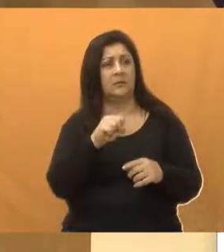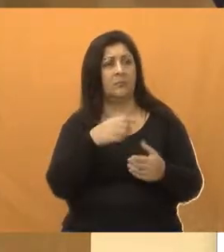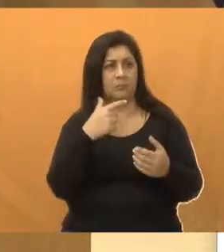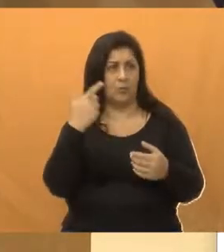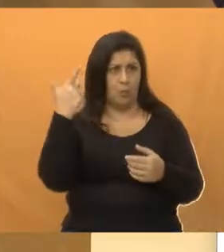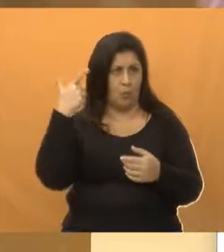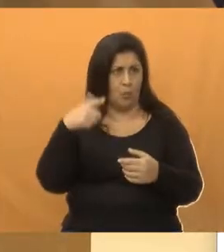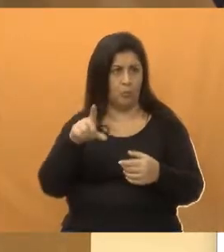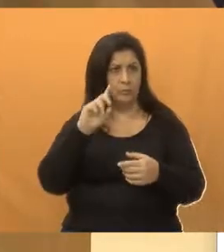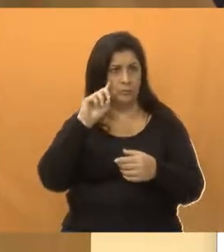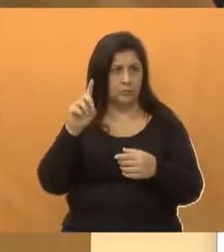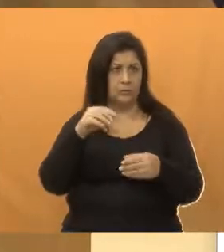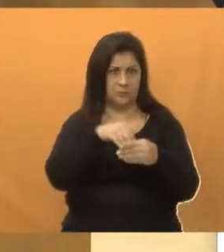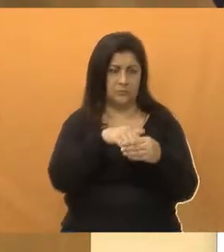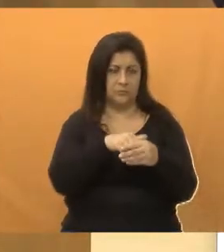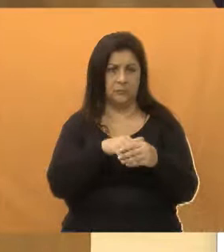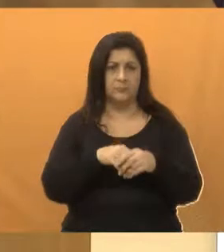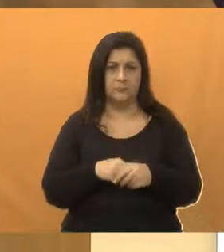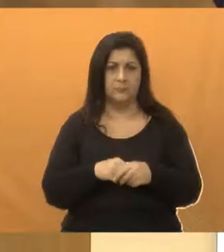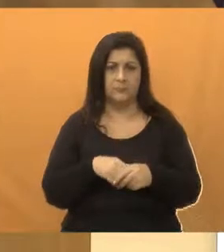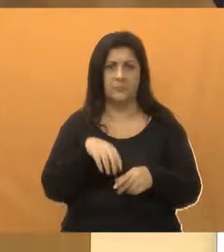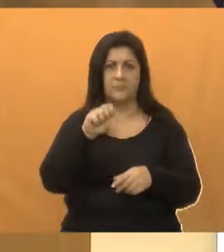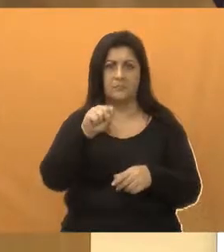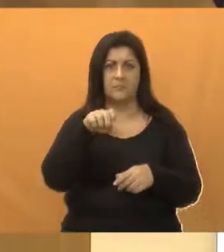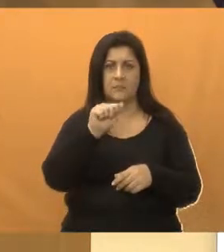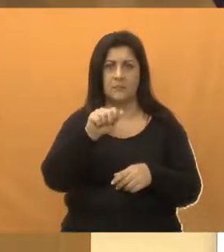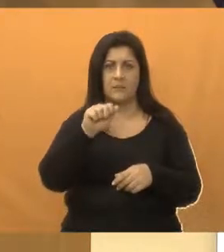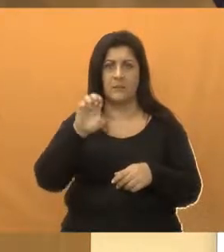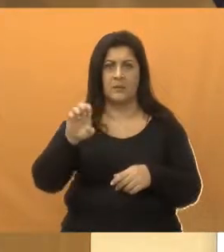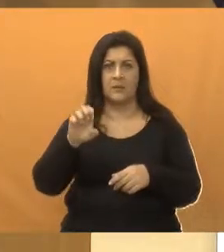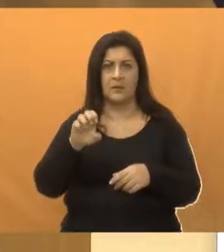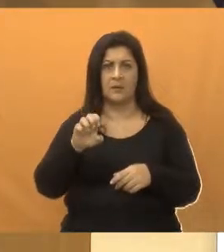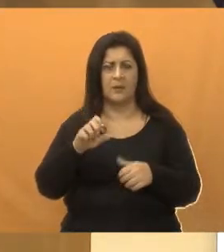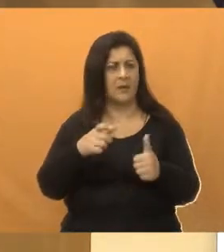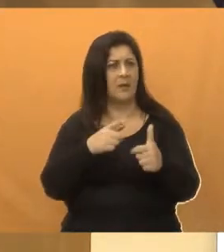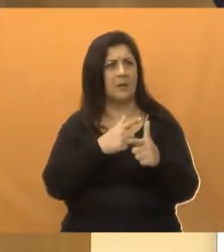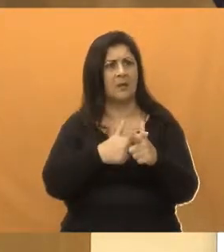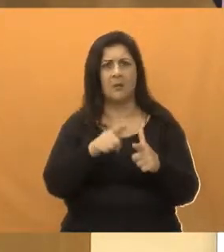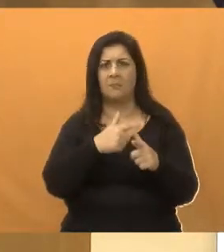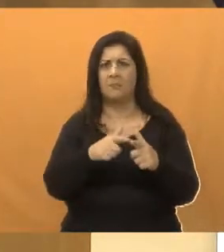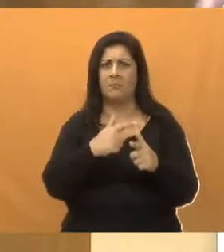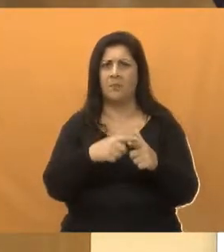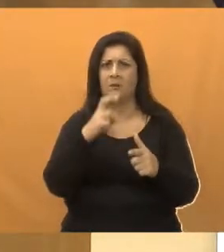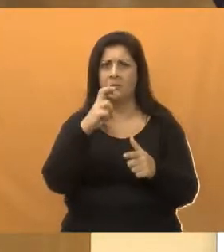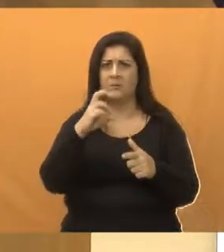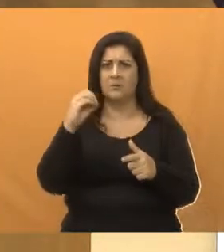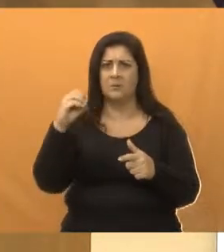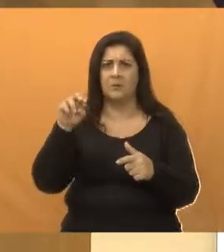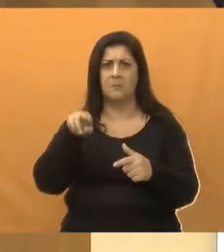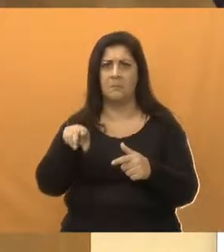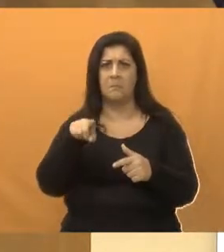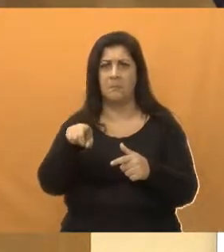aqui, apesar da gente ter votado contrário, o SAI fazendo empréstimo de R$500 mil para fazer um projeto executivo.